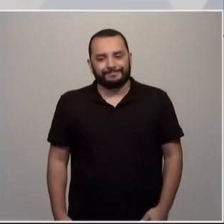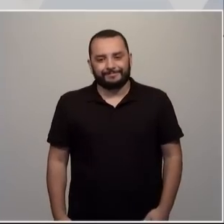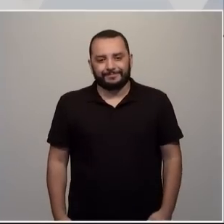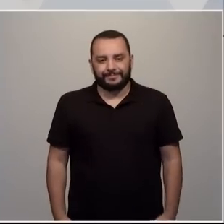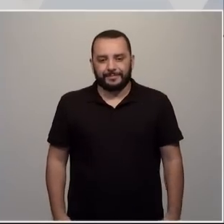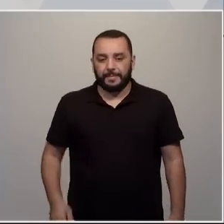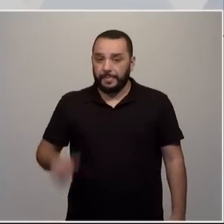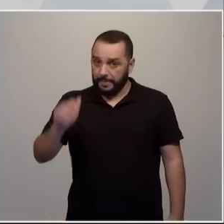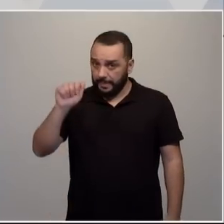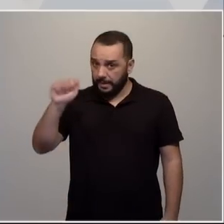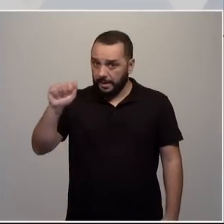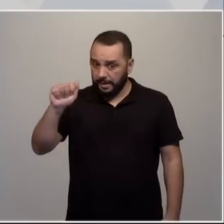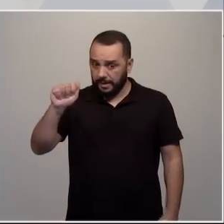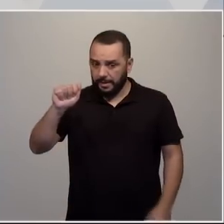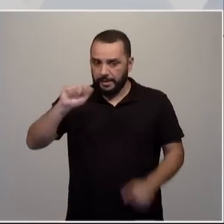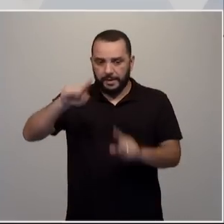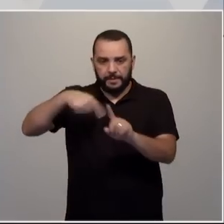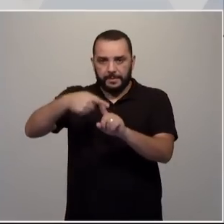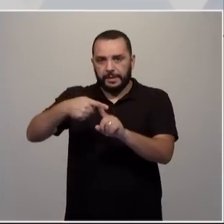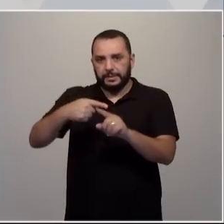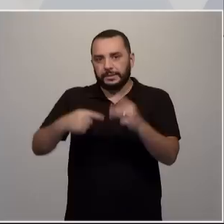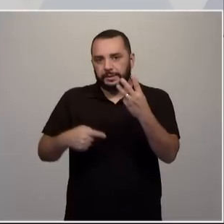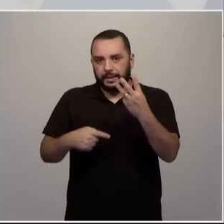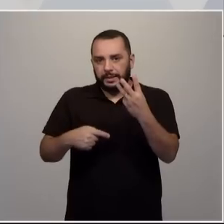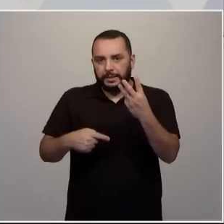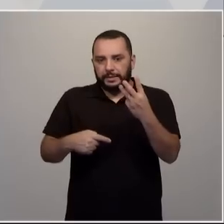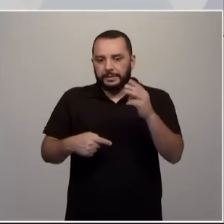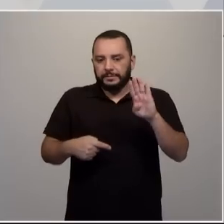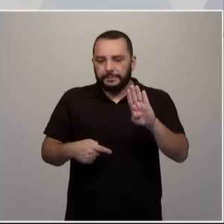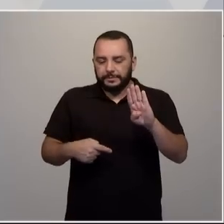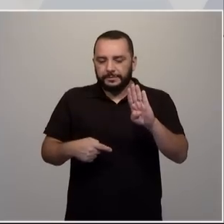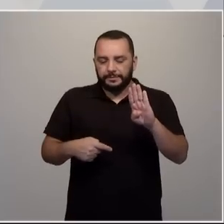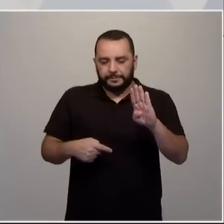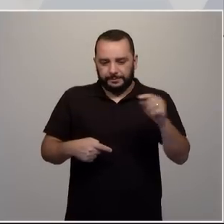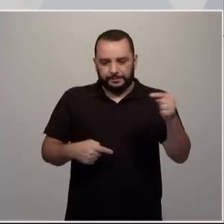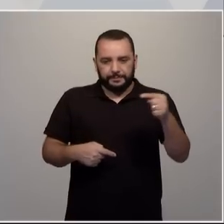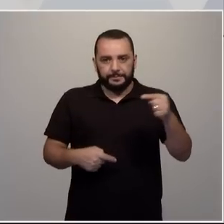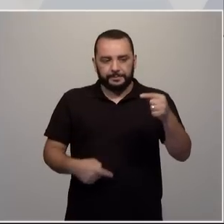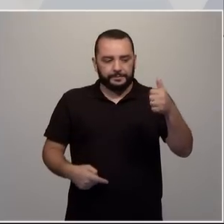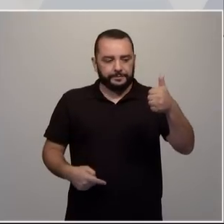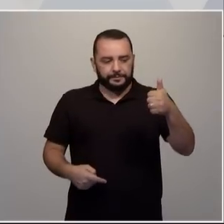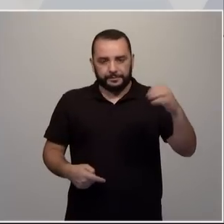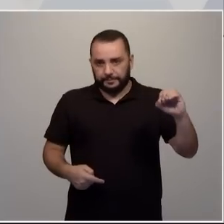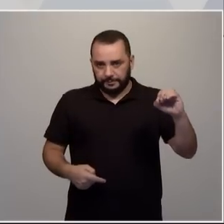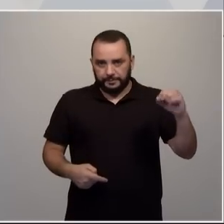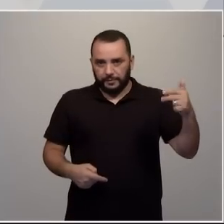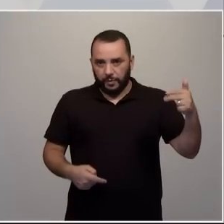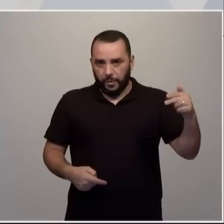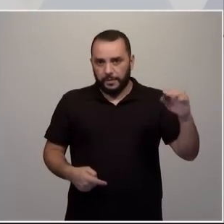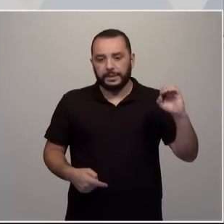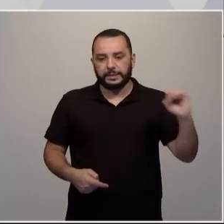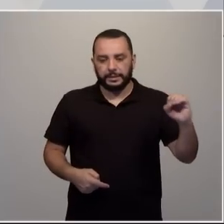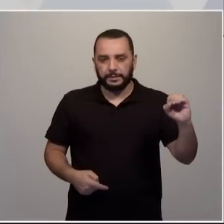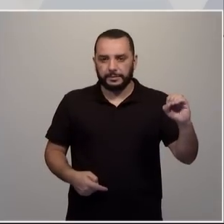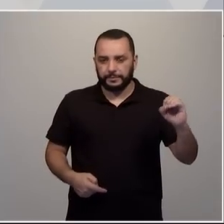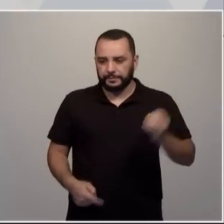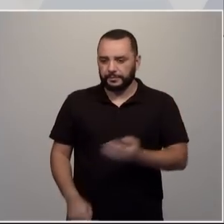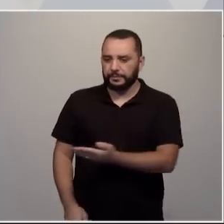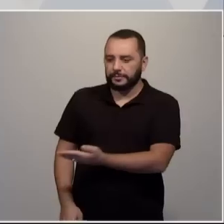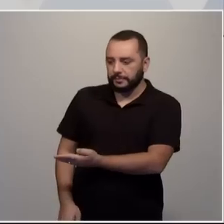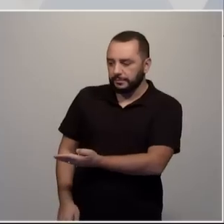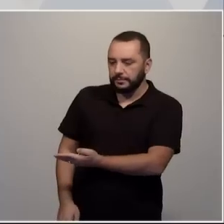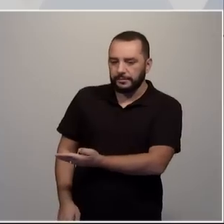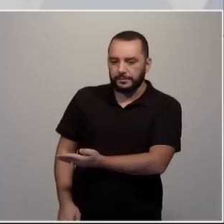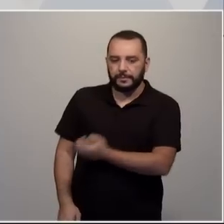A mais 3B menos 10 é igual a zero, ou seja,